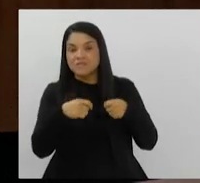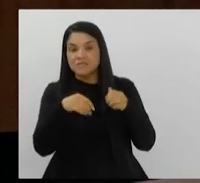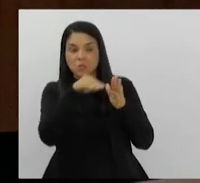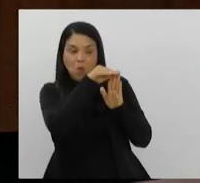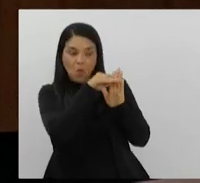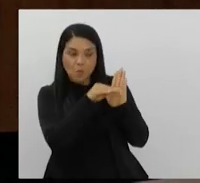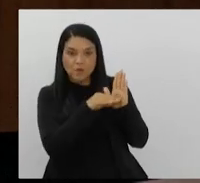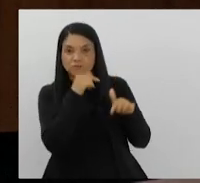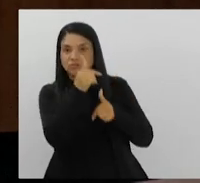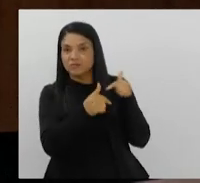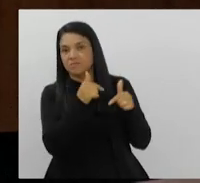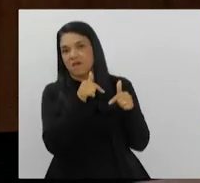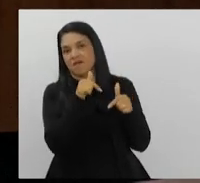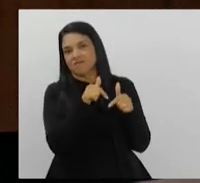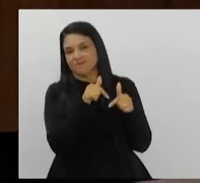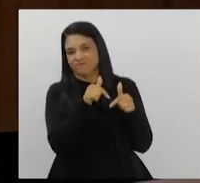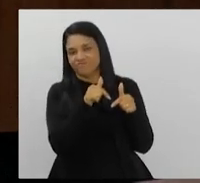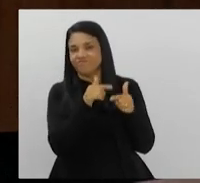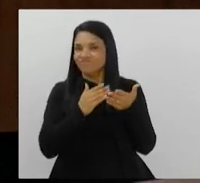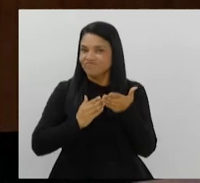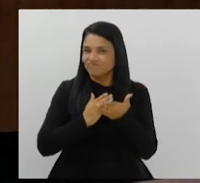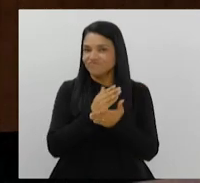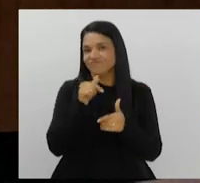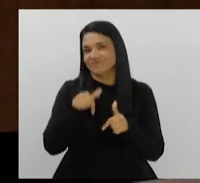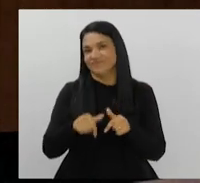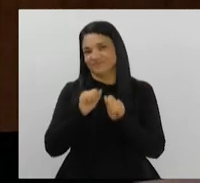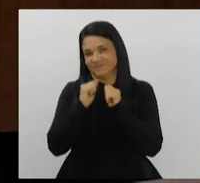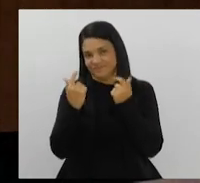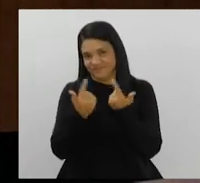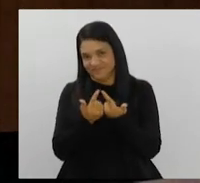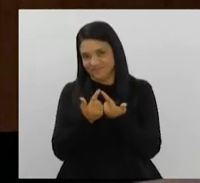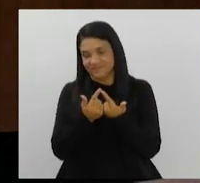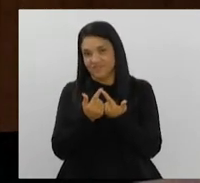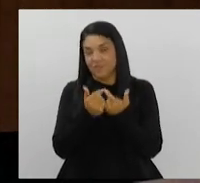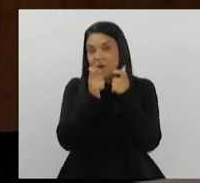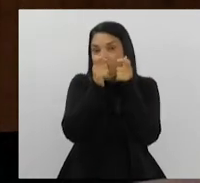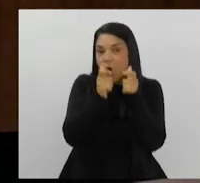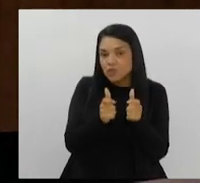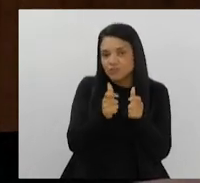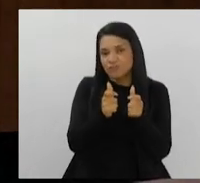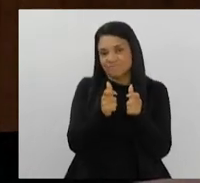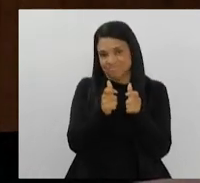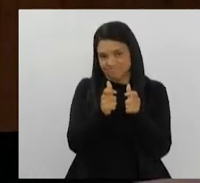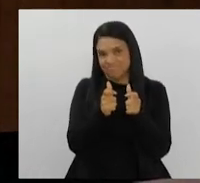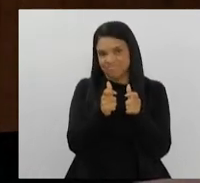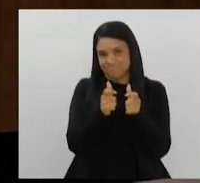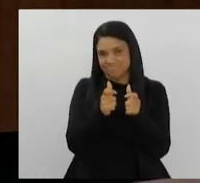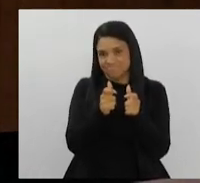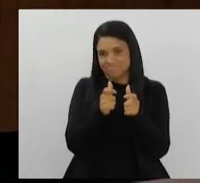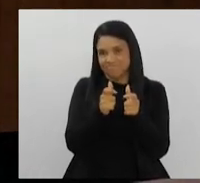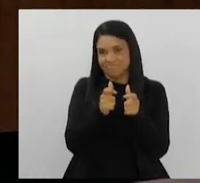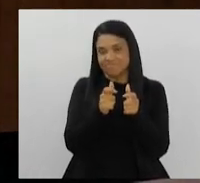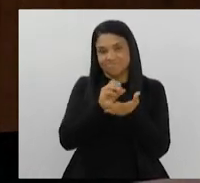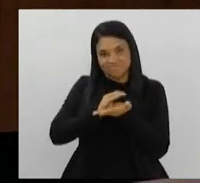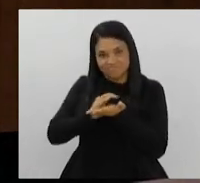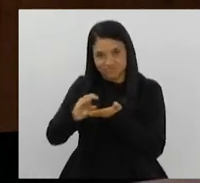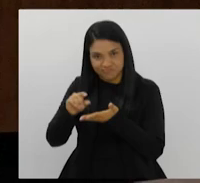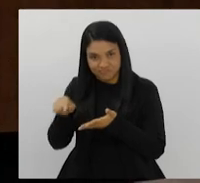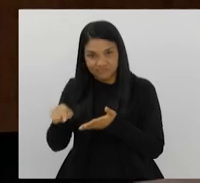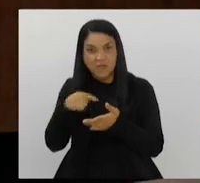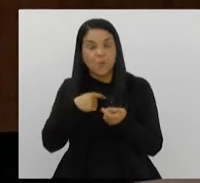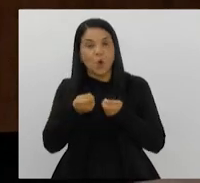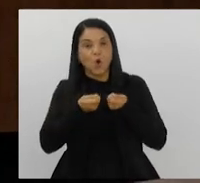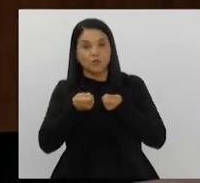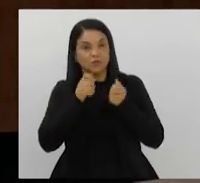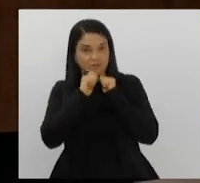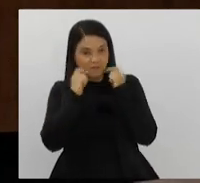de trabalho, que foi também aprovado nessa casa, para onde vai. Temos instrumentos de controle, não só da Assembleia, que em